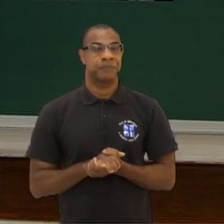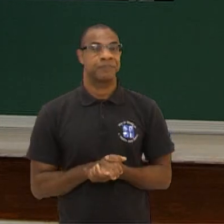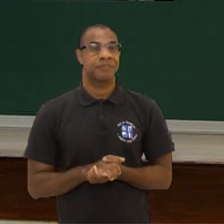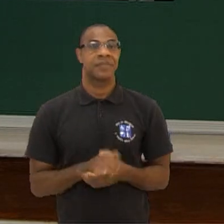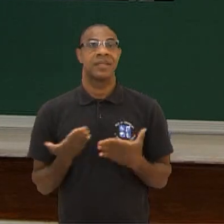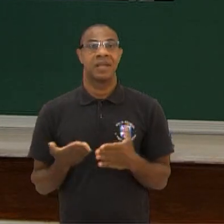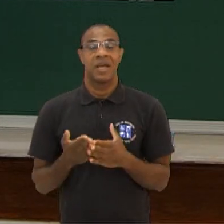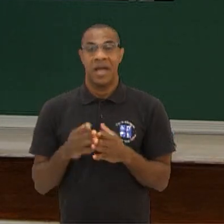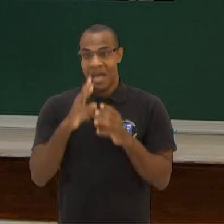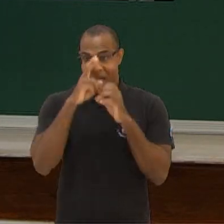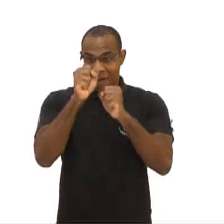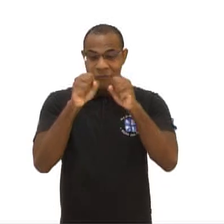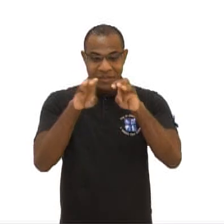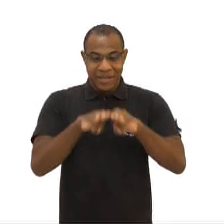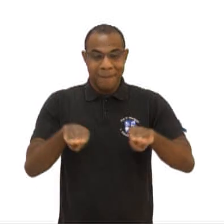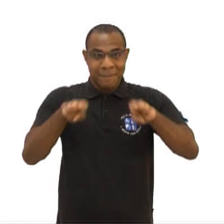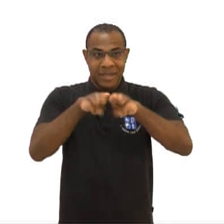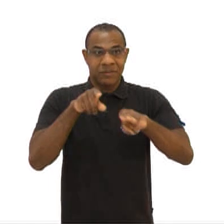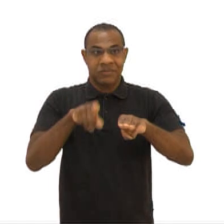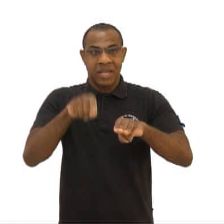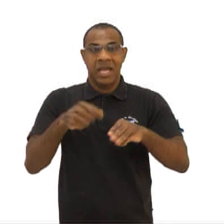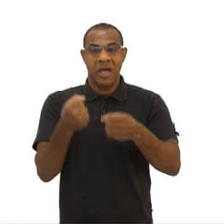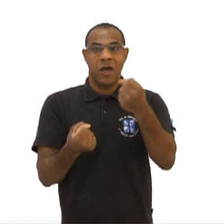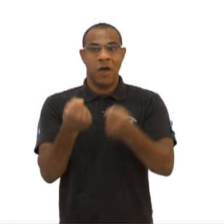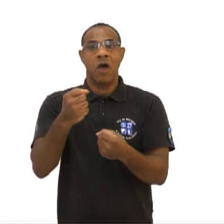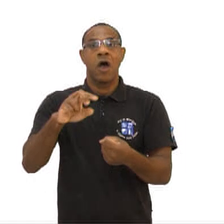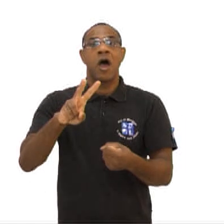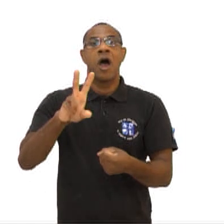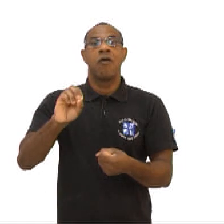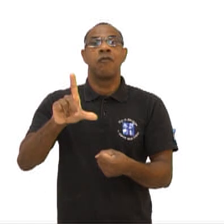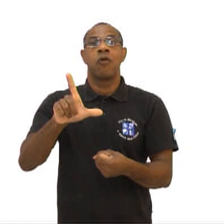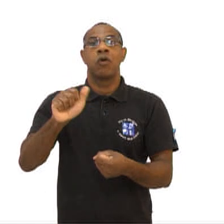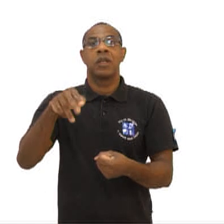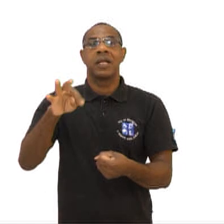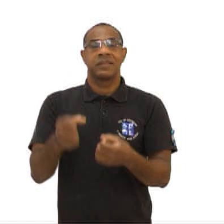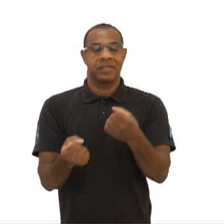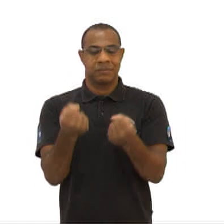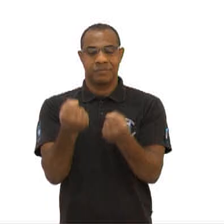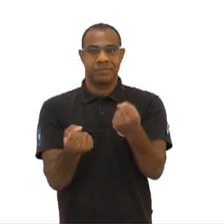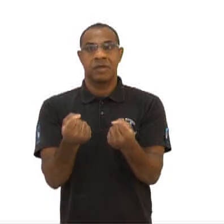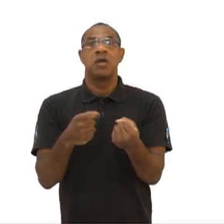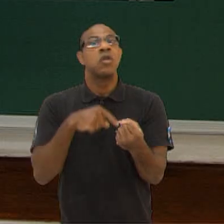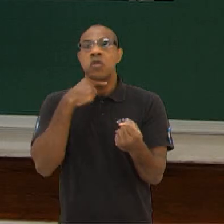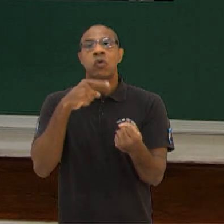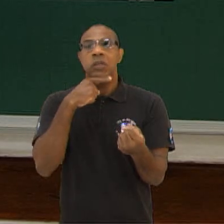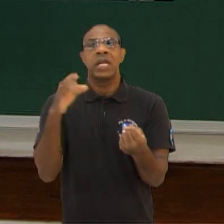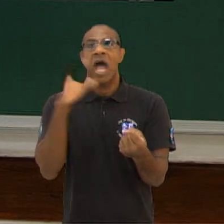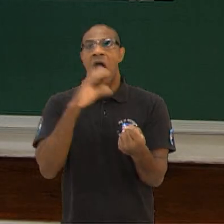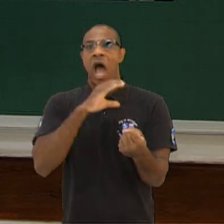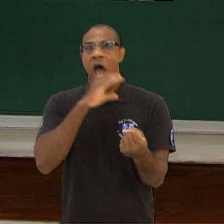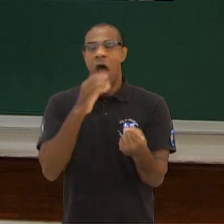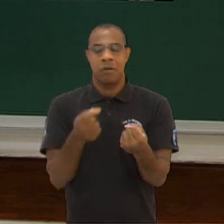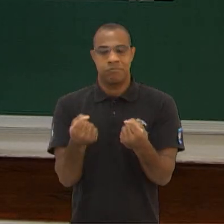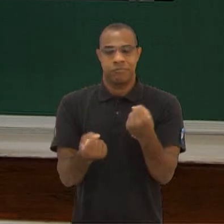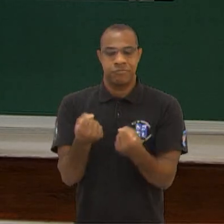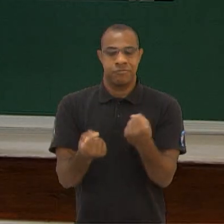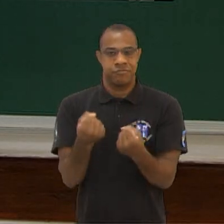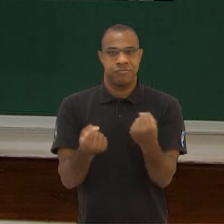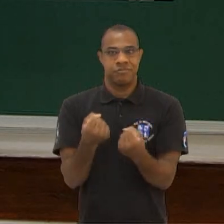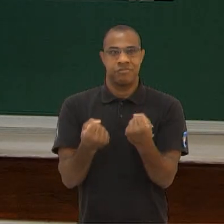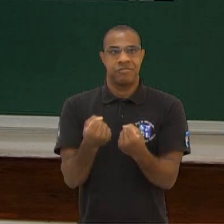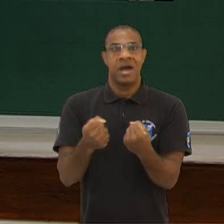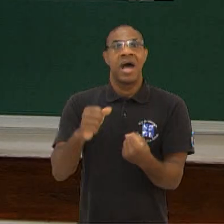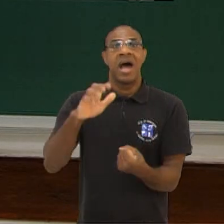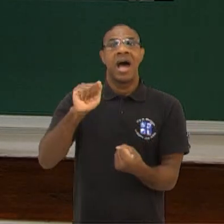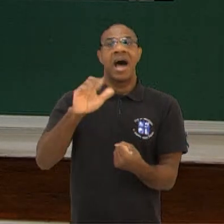A força magnética é um volante, tá? Então, o que ela faz? Ela não consegue acelerar. Ela não vai acelerar a velocidade